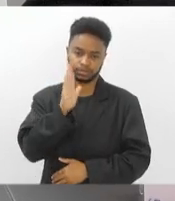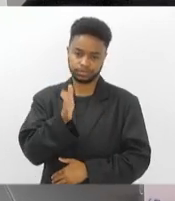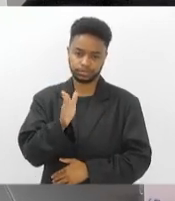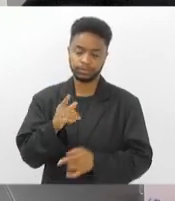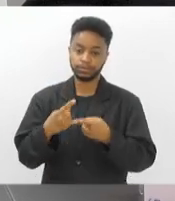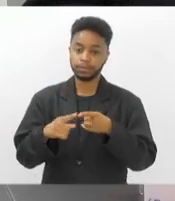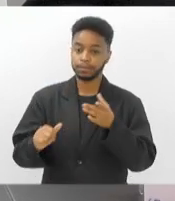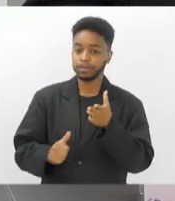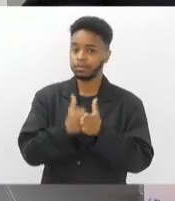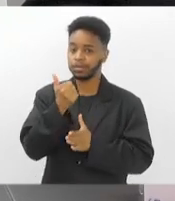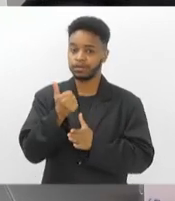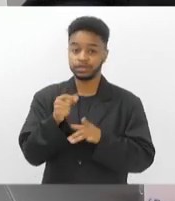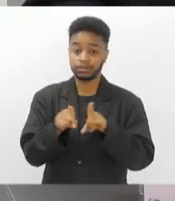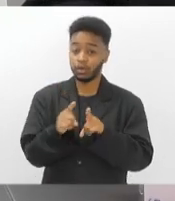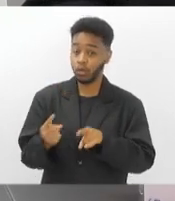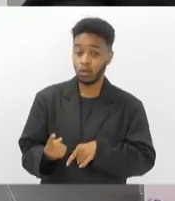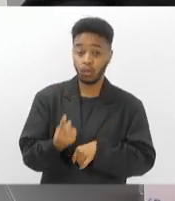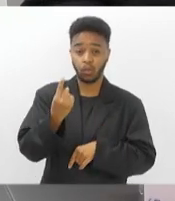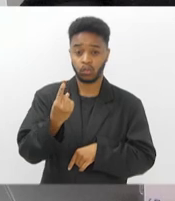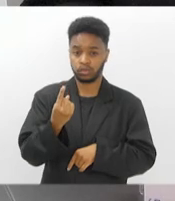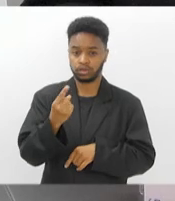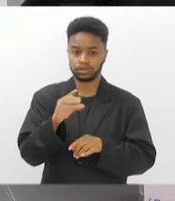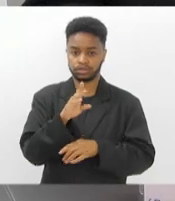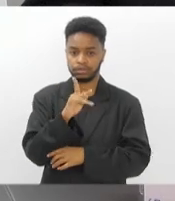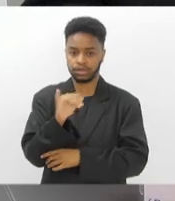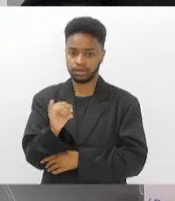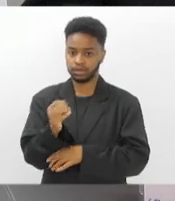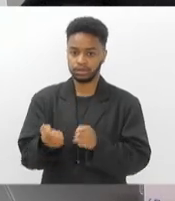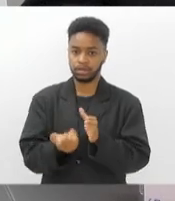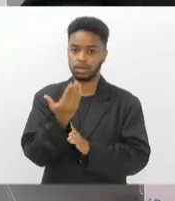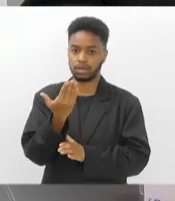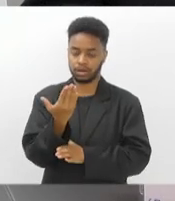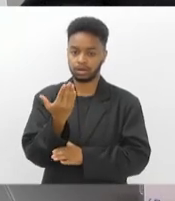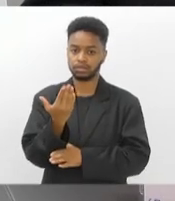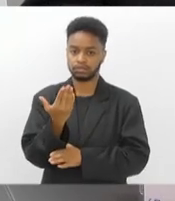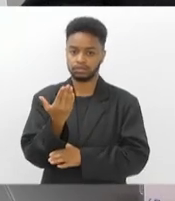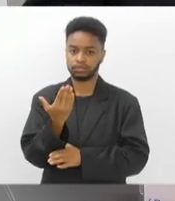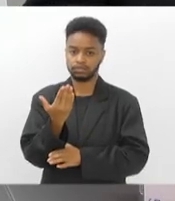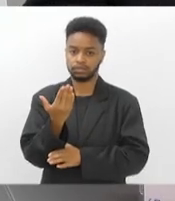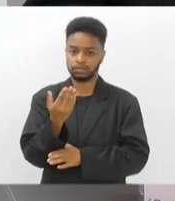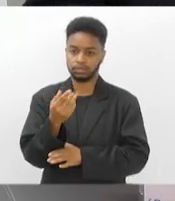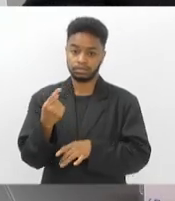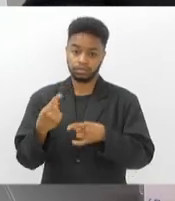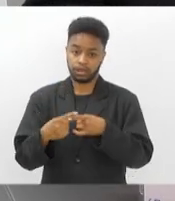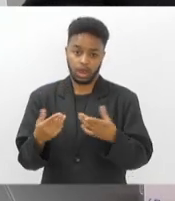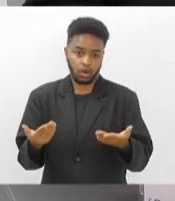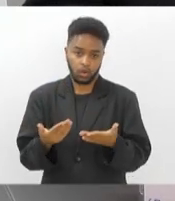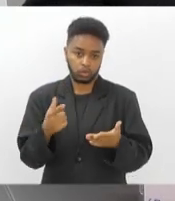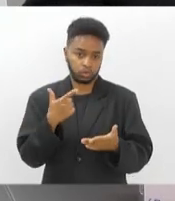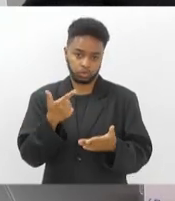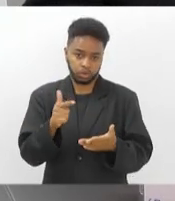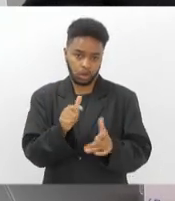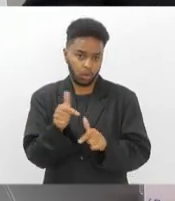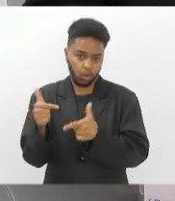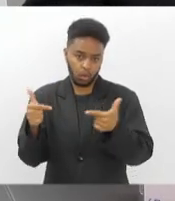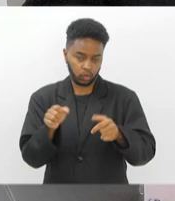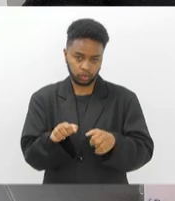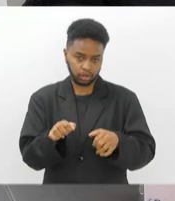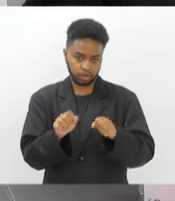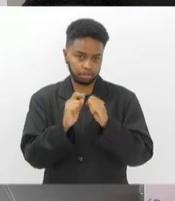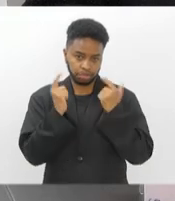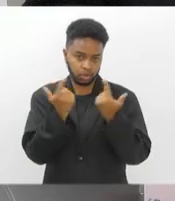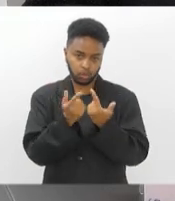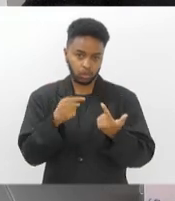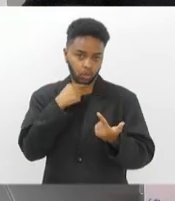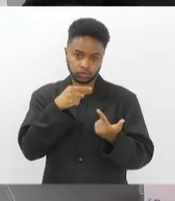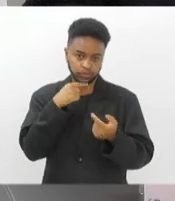primeira CPI e única CPI instalada absolutamente instalada porque até agora nenhuma outra Assembleia conseguiu fazer isso